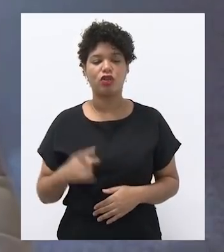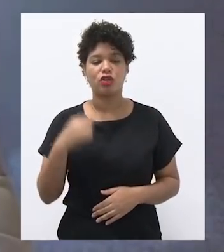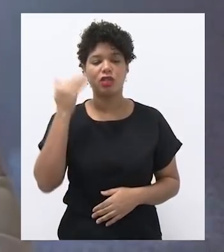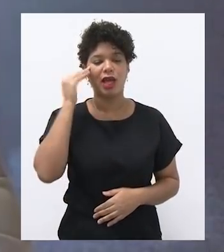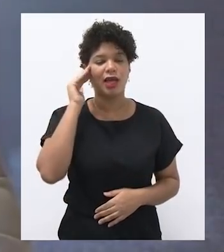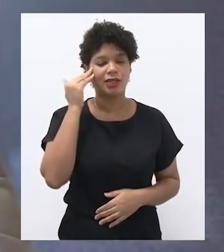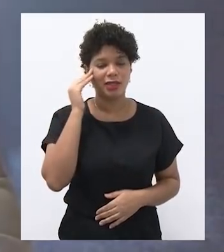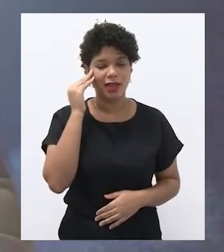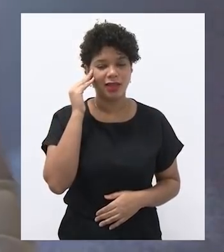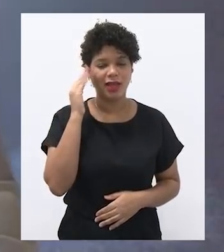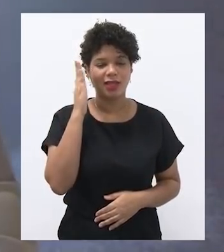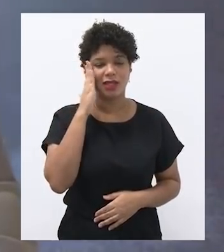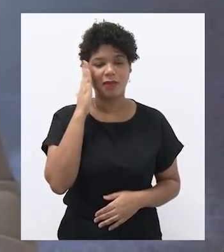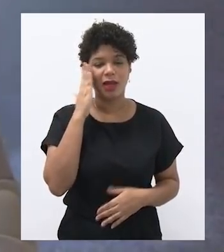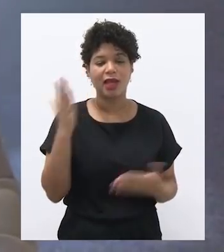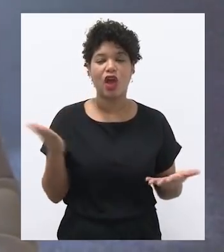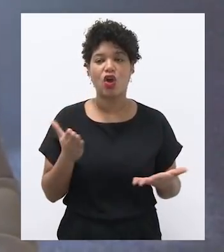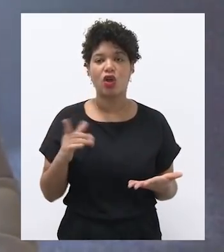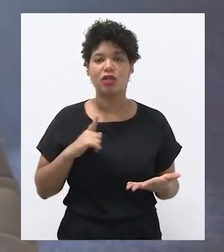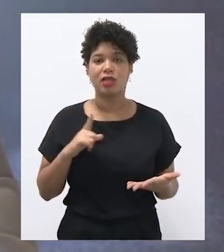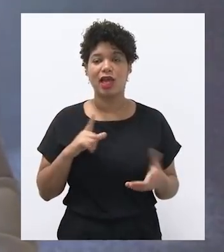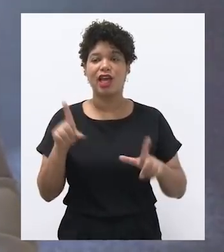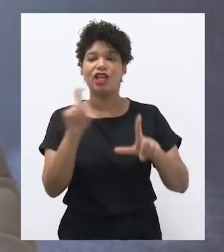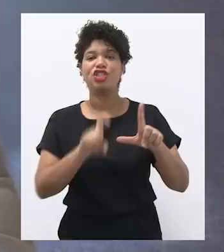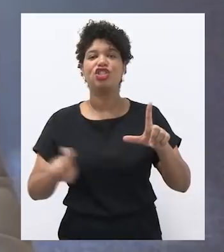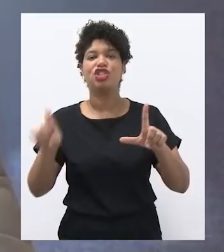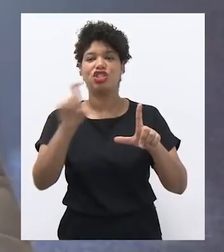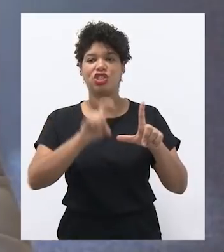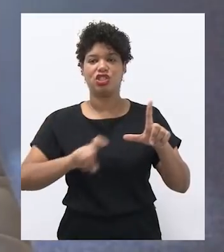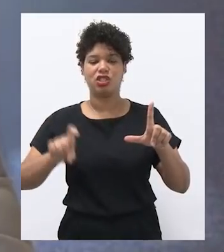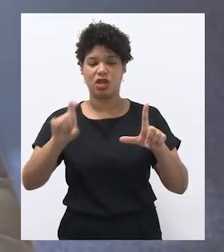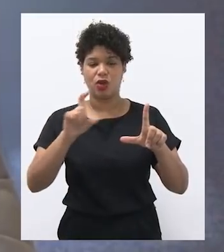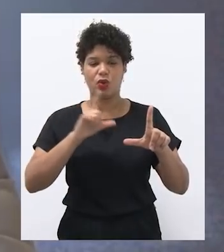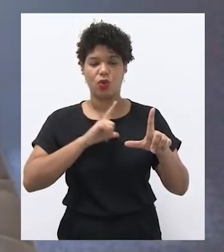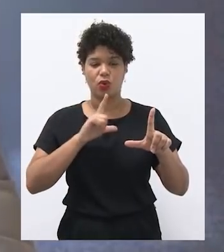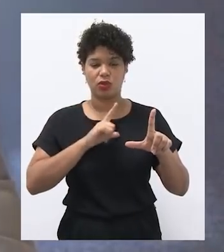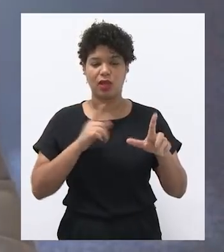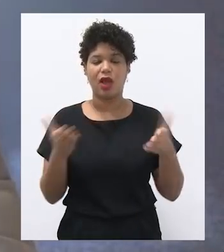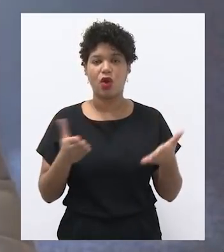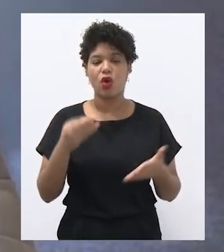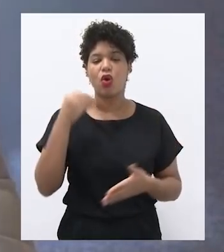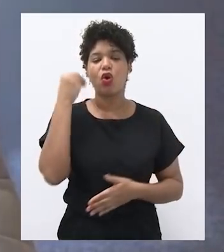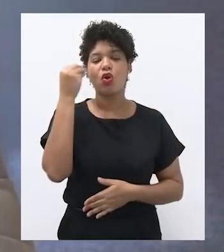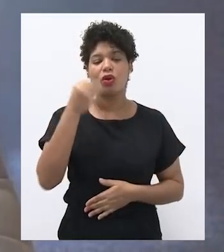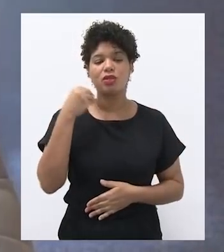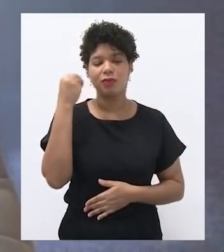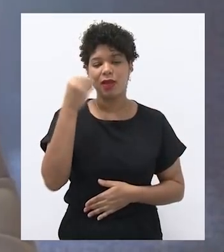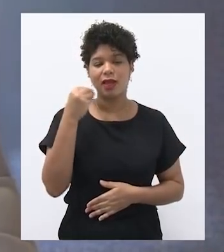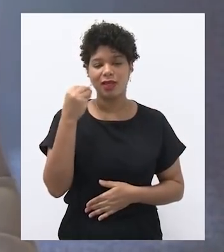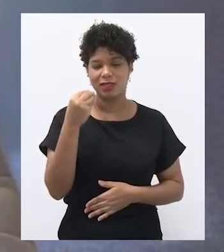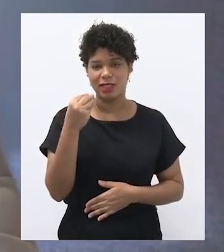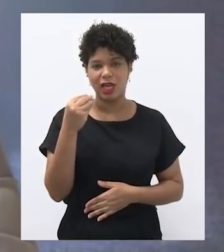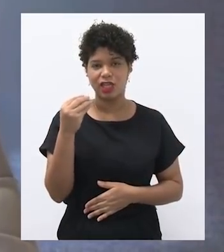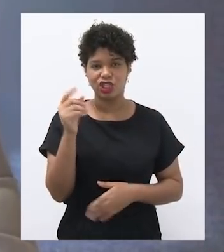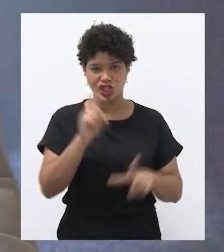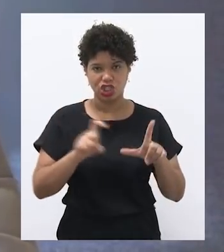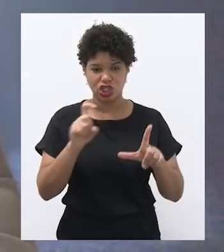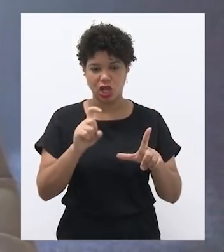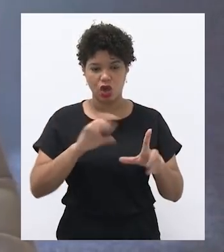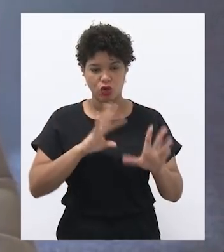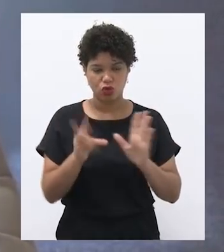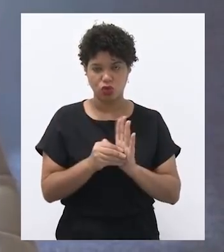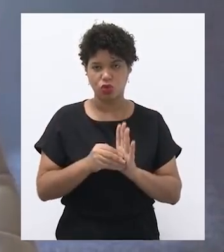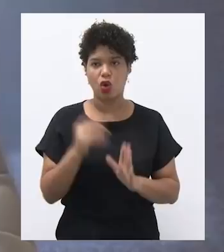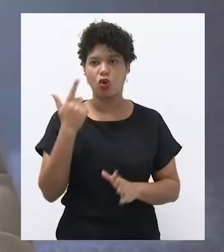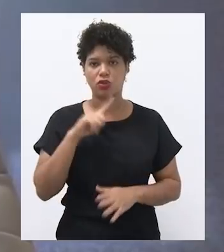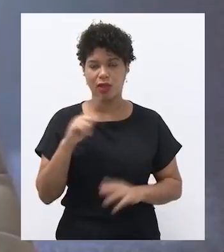que o meio, por ser digital, ele já nos oferece a experiência digital completa. Porque, veja, o que